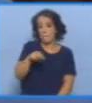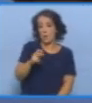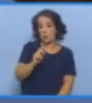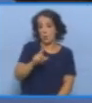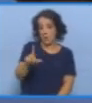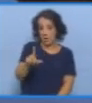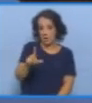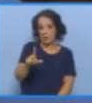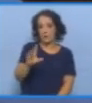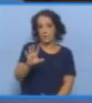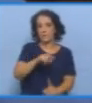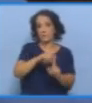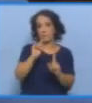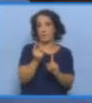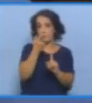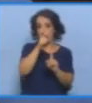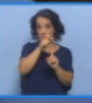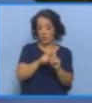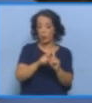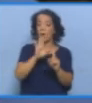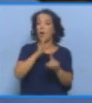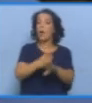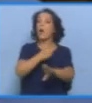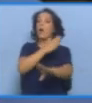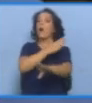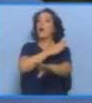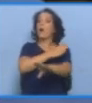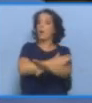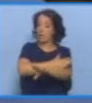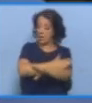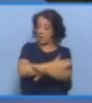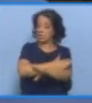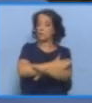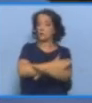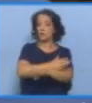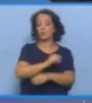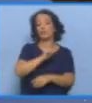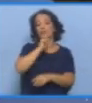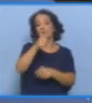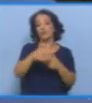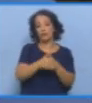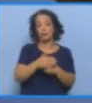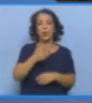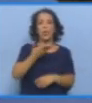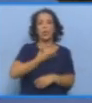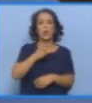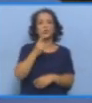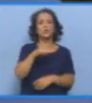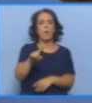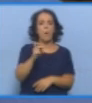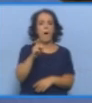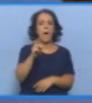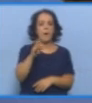o primeiro bispo, herdou já um trabalho muito interessante que o falecido bispo de Coimbra, Dom João Alves, na altura